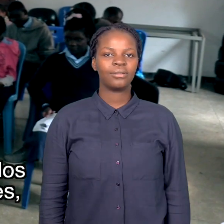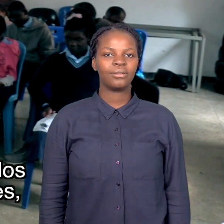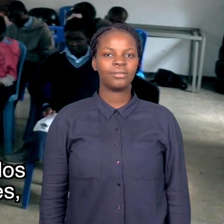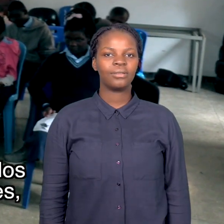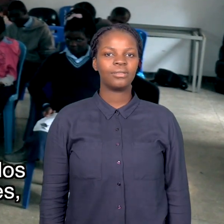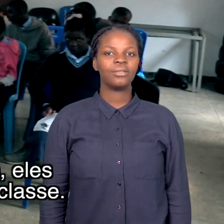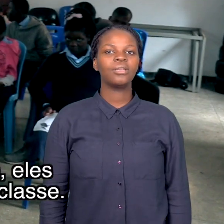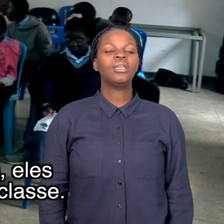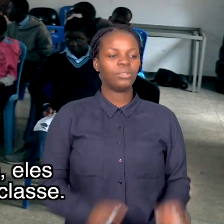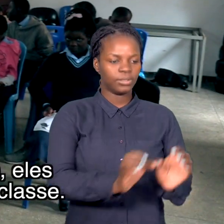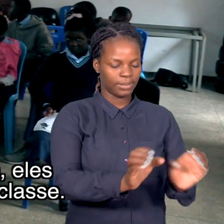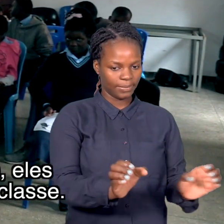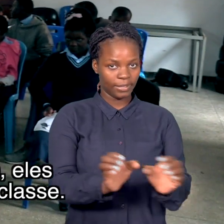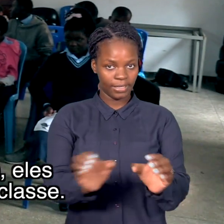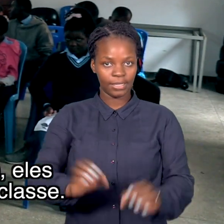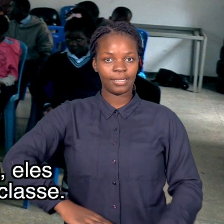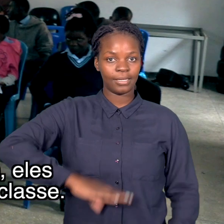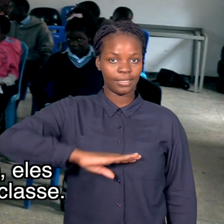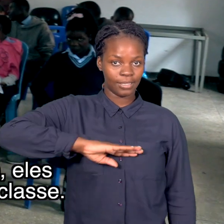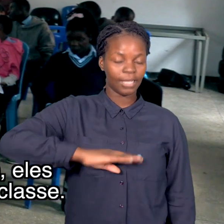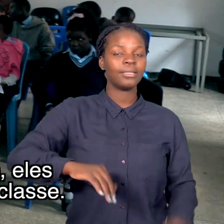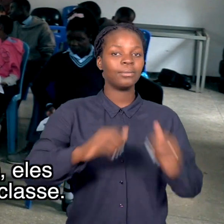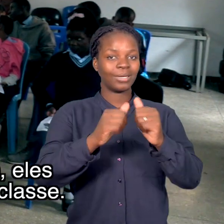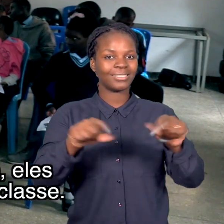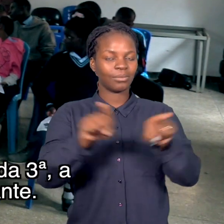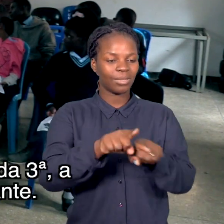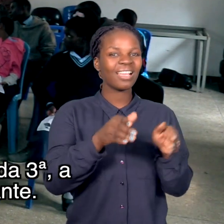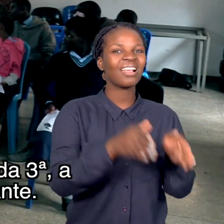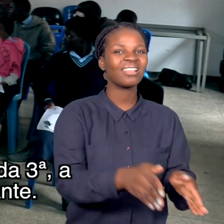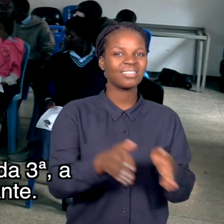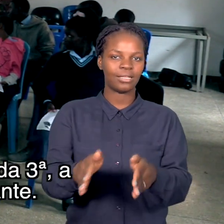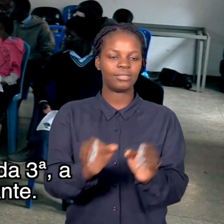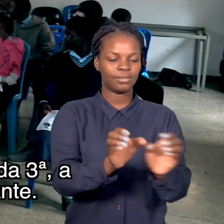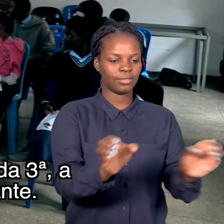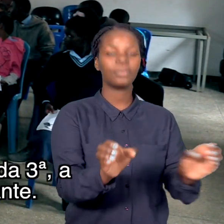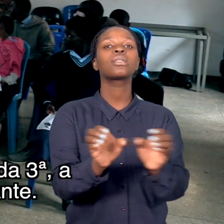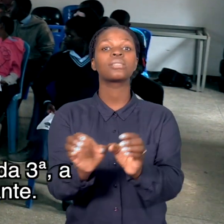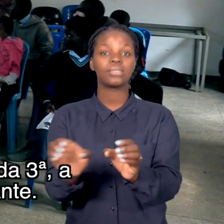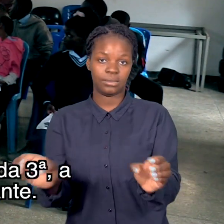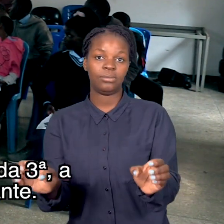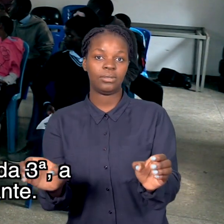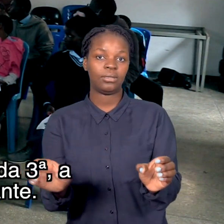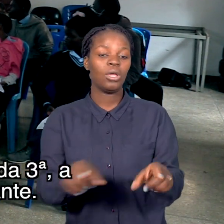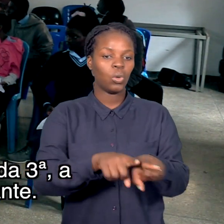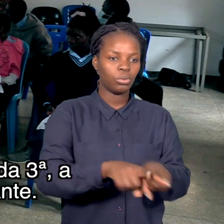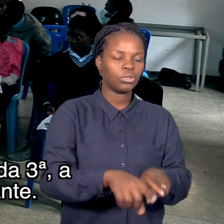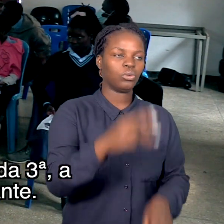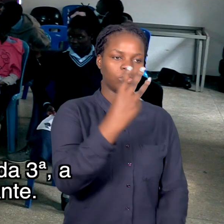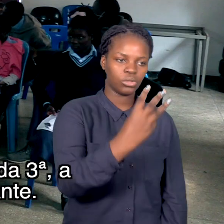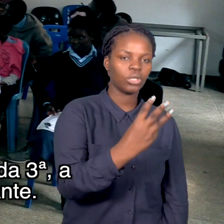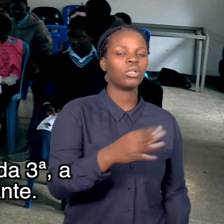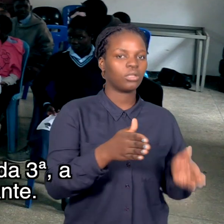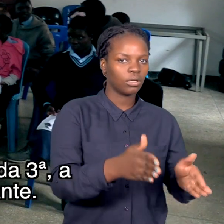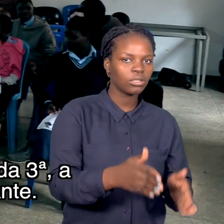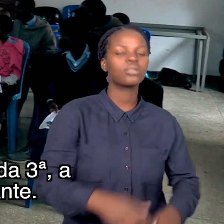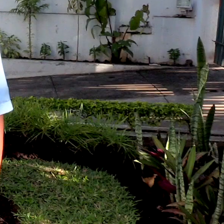separados de acordo com a idade, mas em termos de gênero eles competem de acordo com a classe. Os da terceira competem com o da terceira, quarta e assim